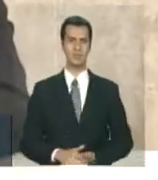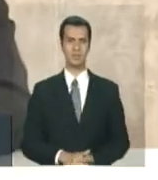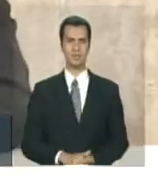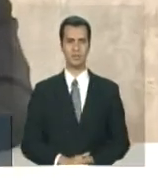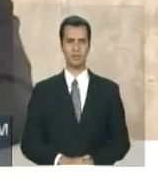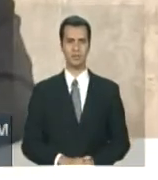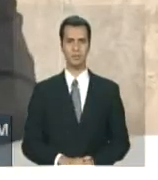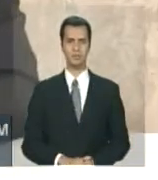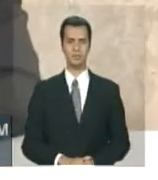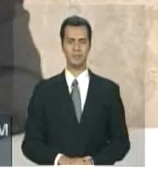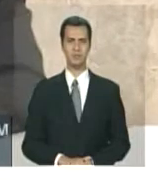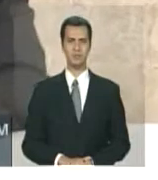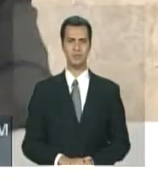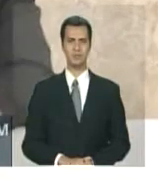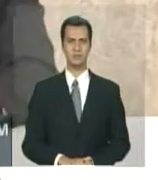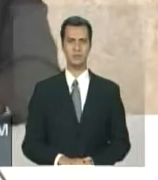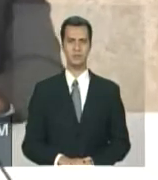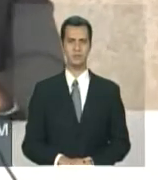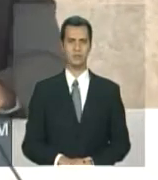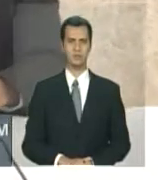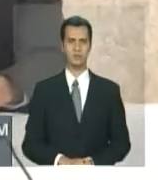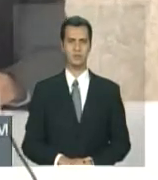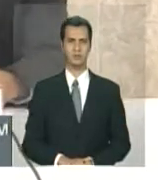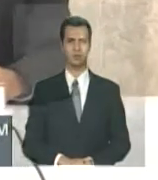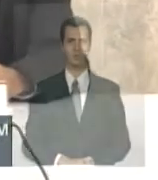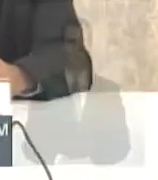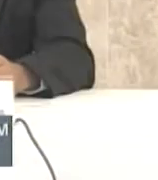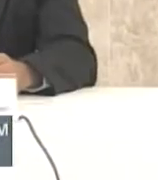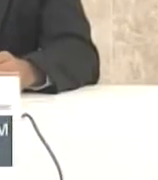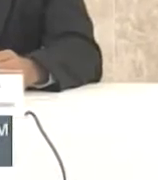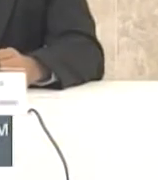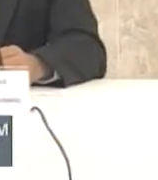o resumo das providências.